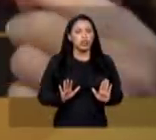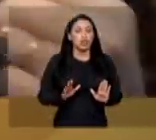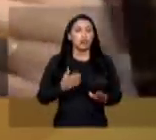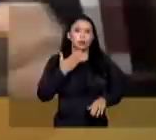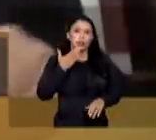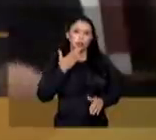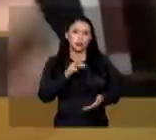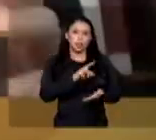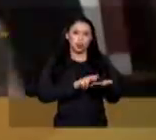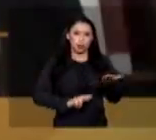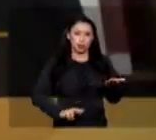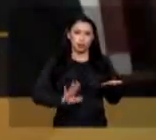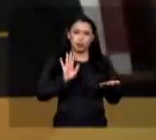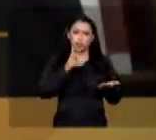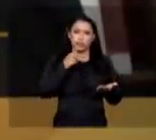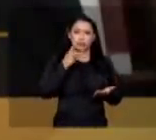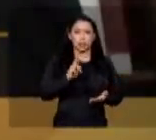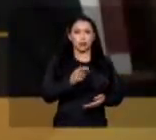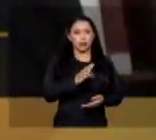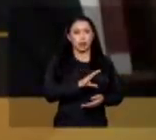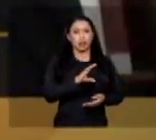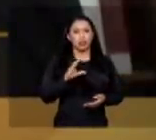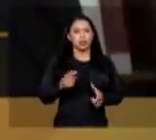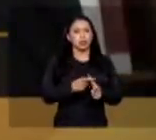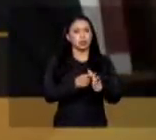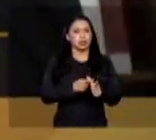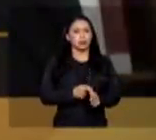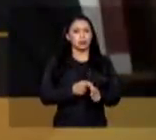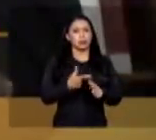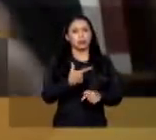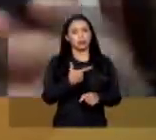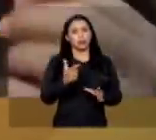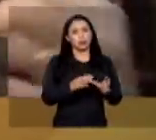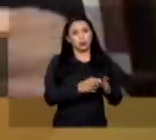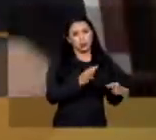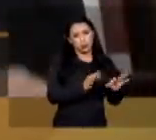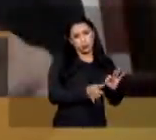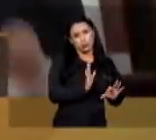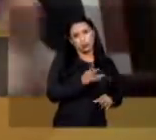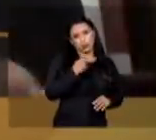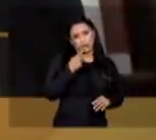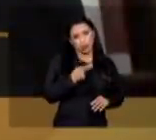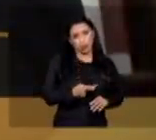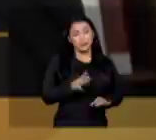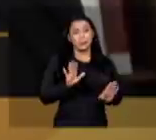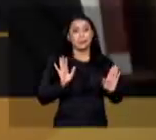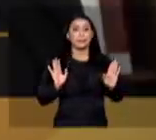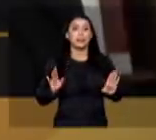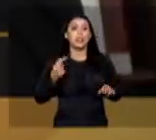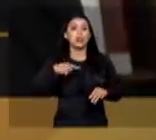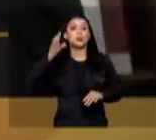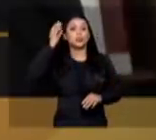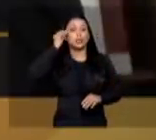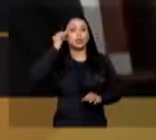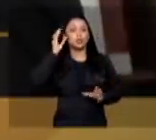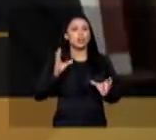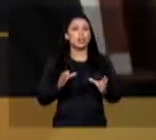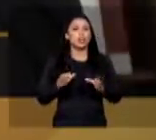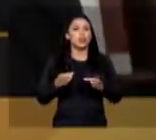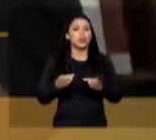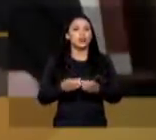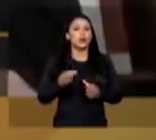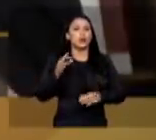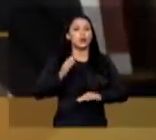até porque já me manifestei no HC da suspeição na segunda turma, em que entendi que o foro competente